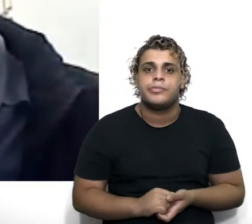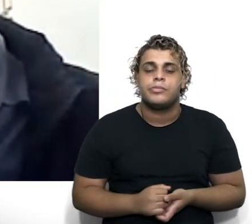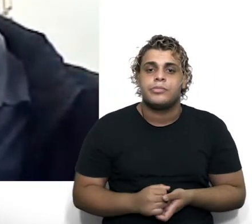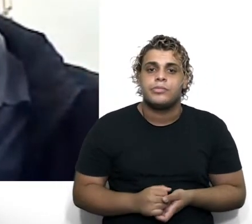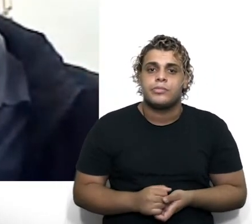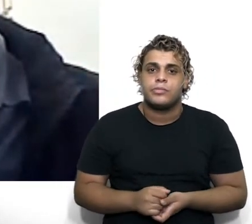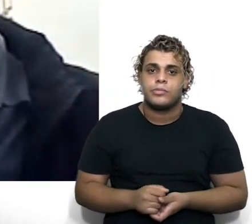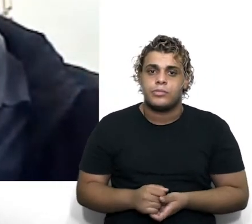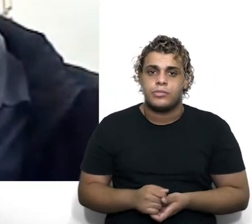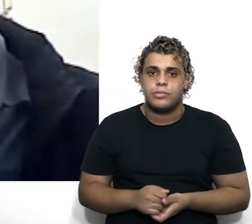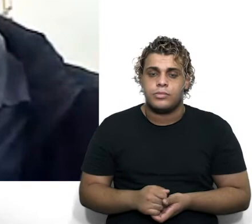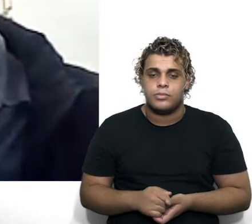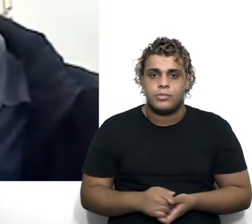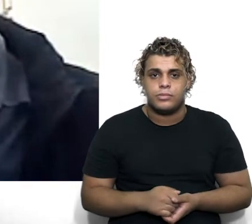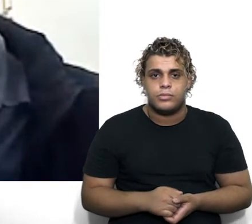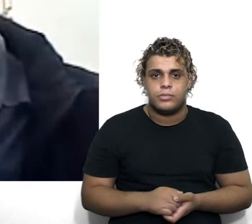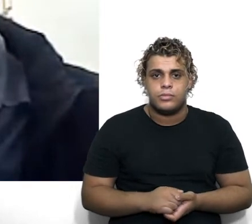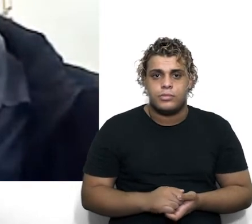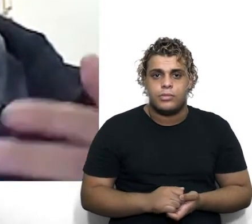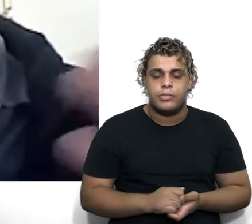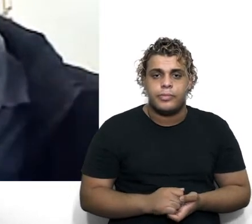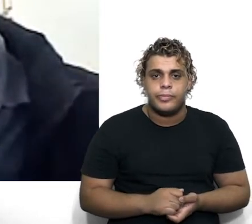estava, quando em